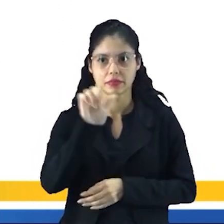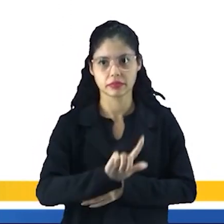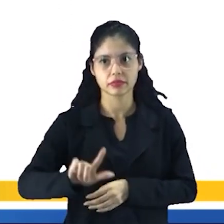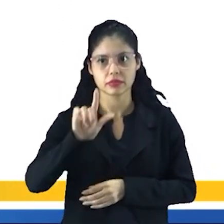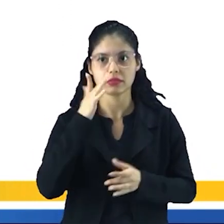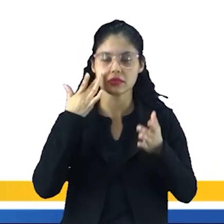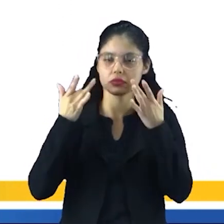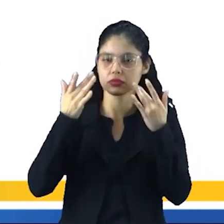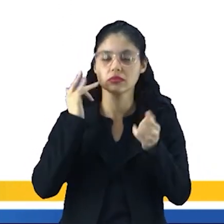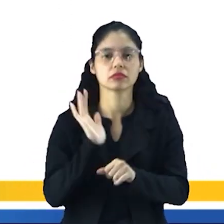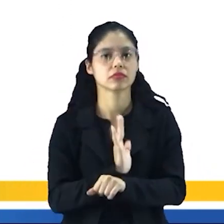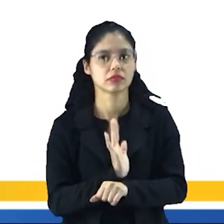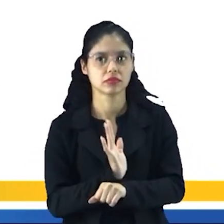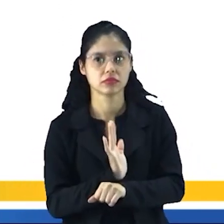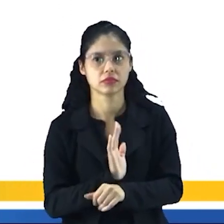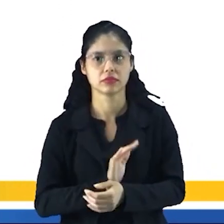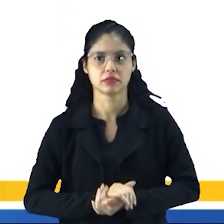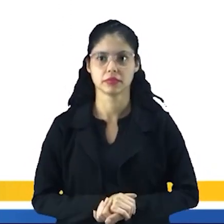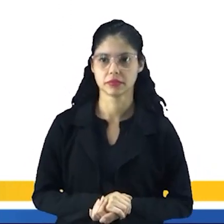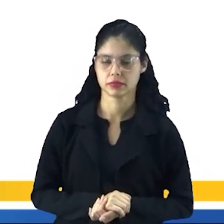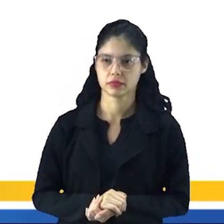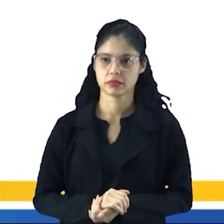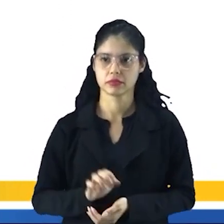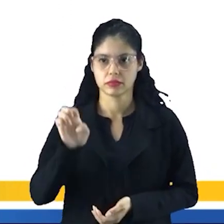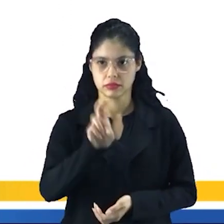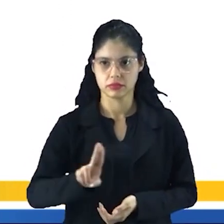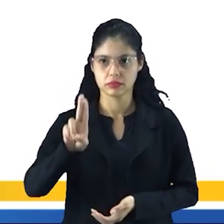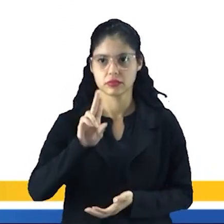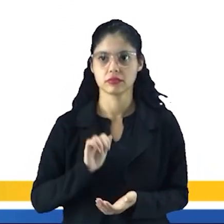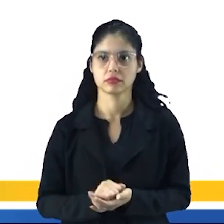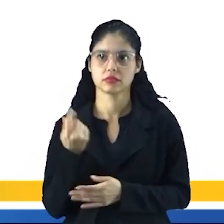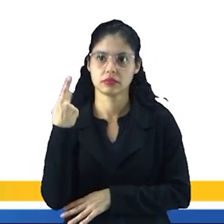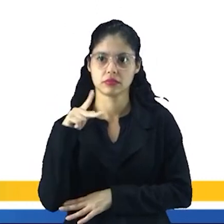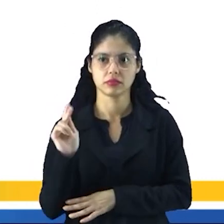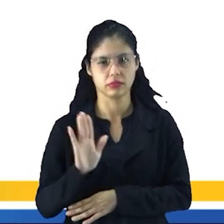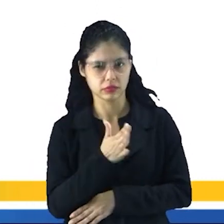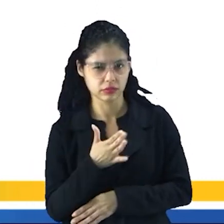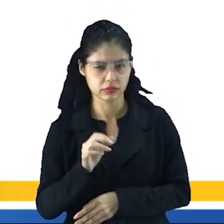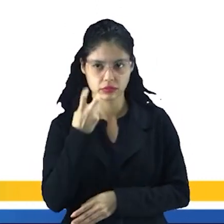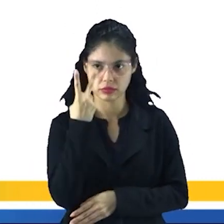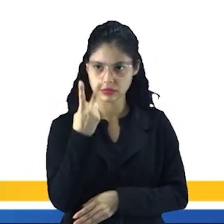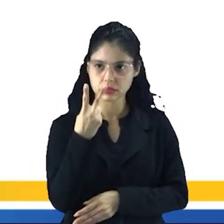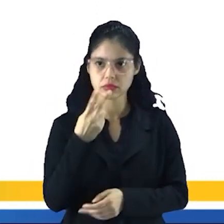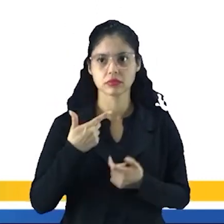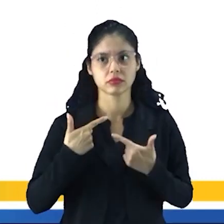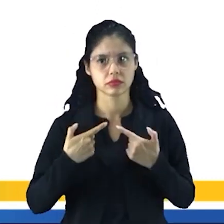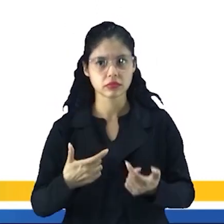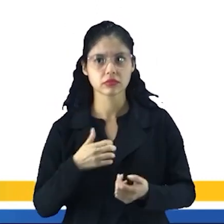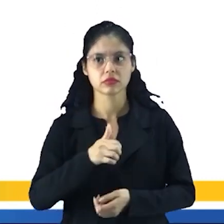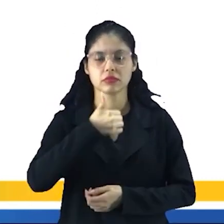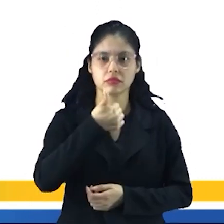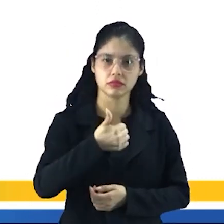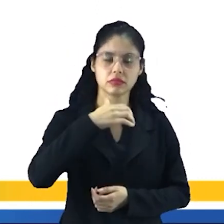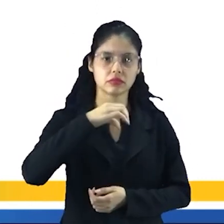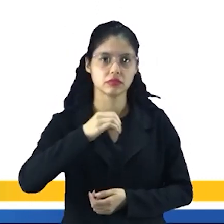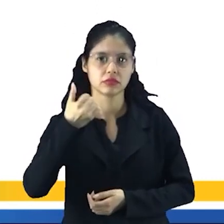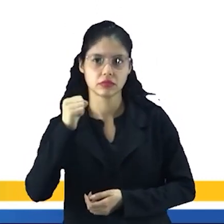a literatura, o teatro e o cinema. Na Europa, o período entre as duas